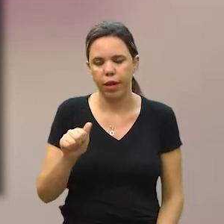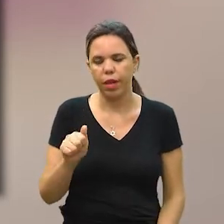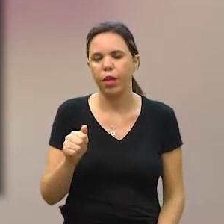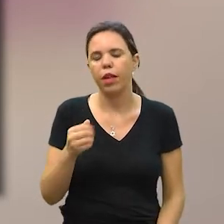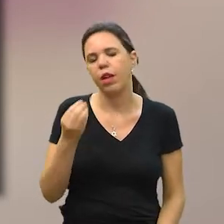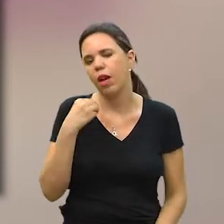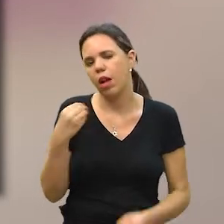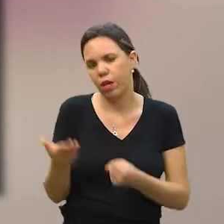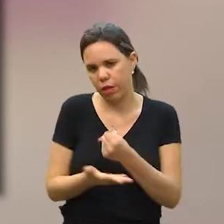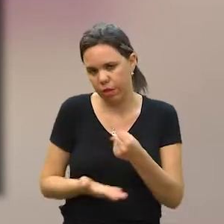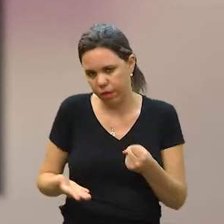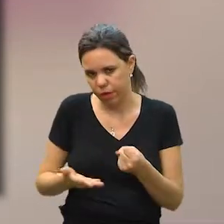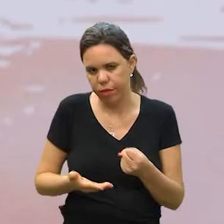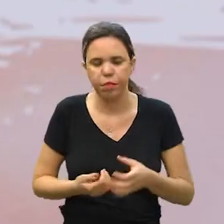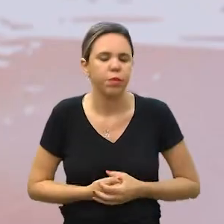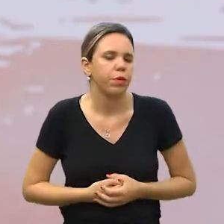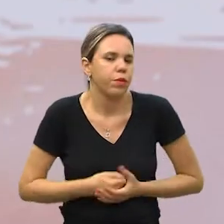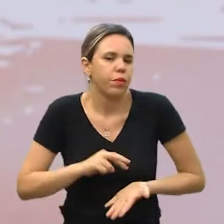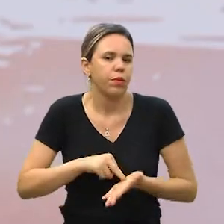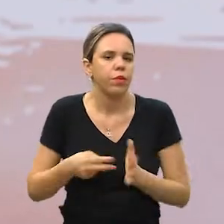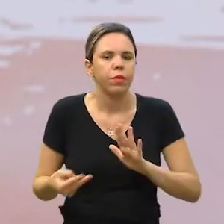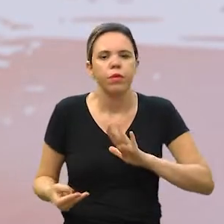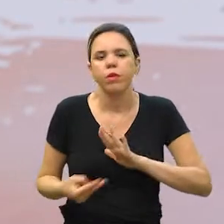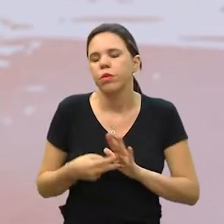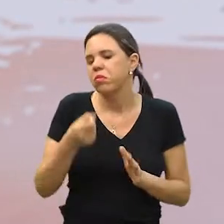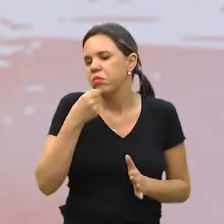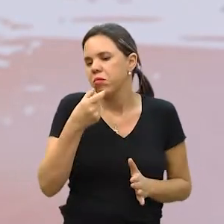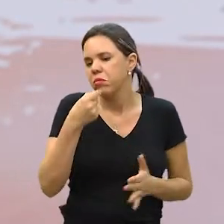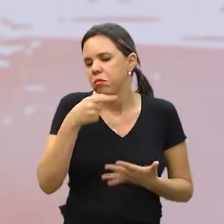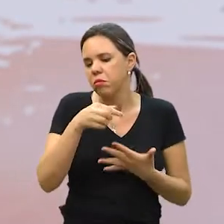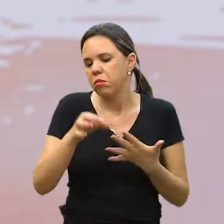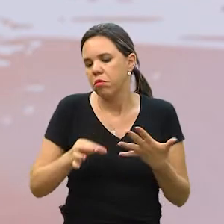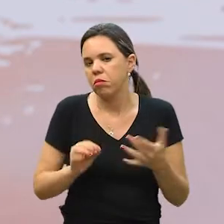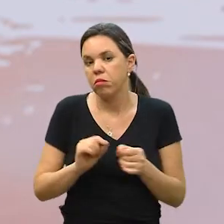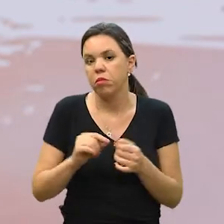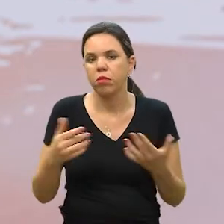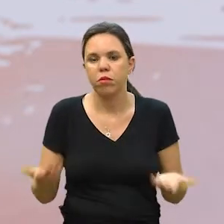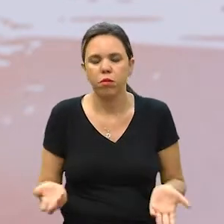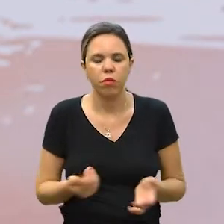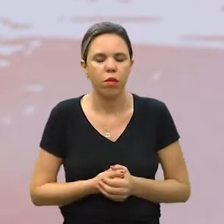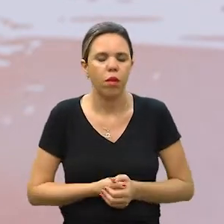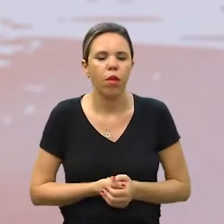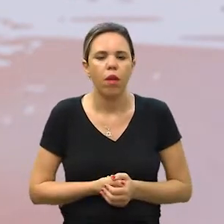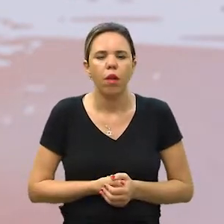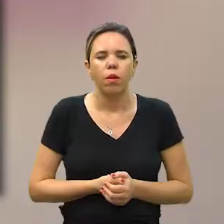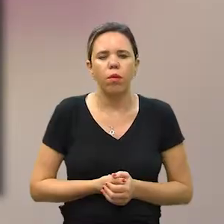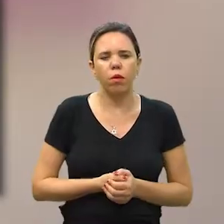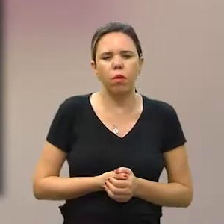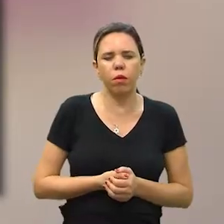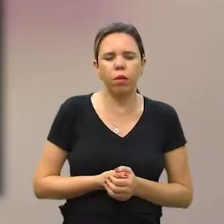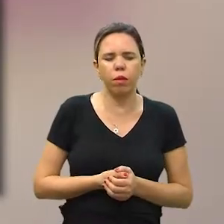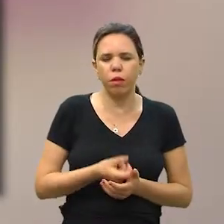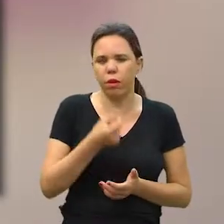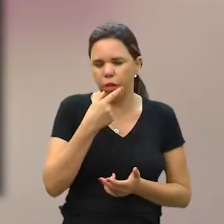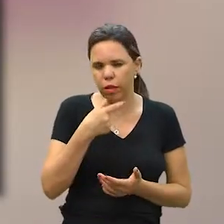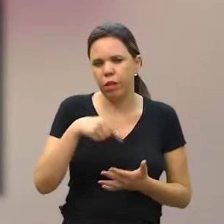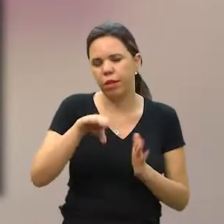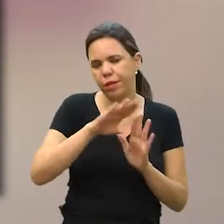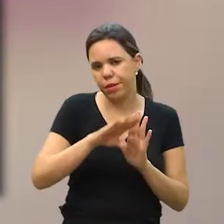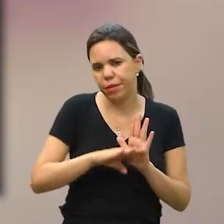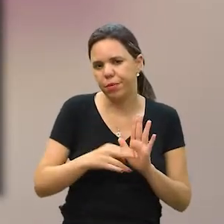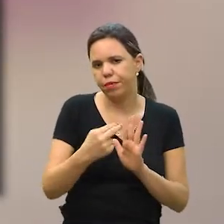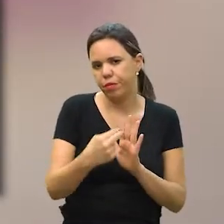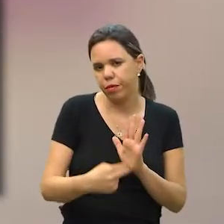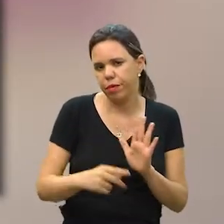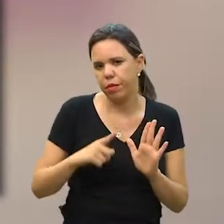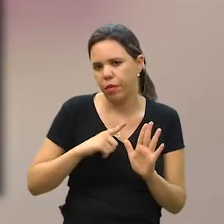baixo peso molecular. E o que são esses medicamentos? O que eles fazem, doutora? Então, essas medicações